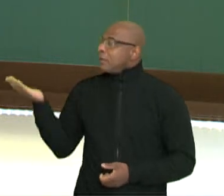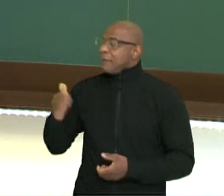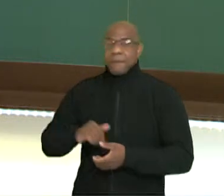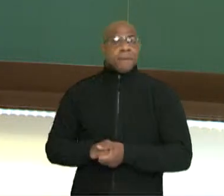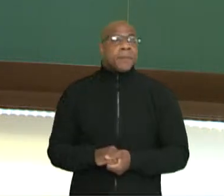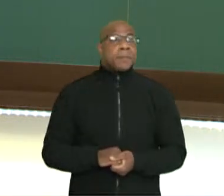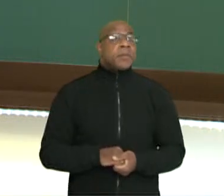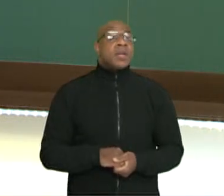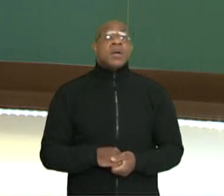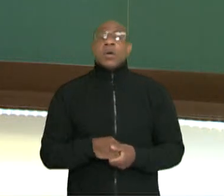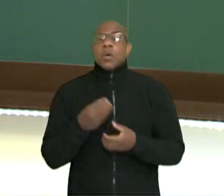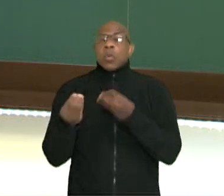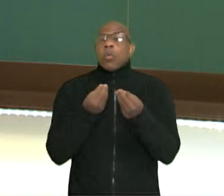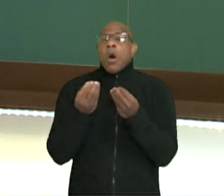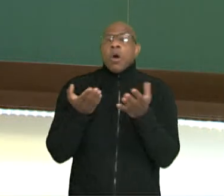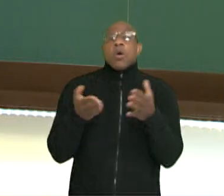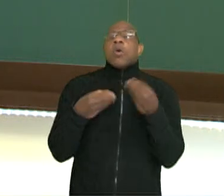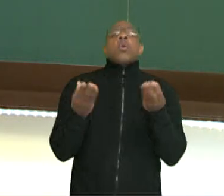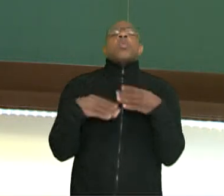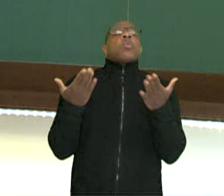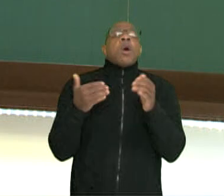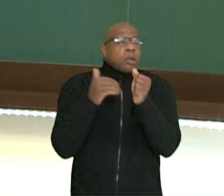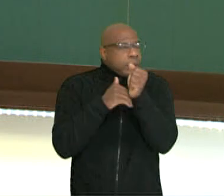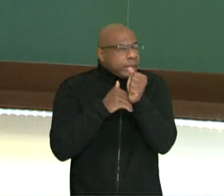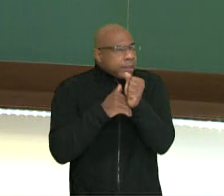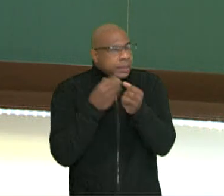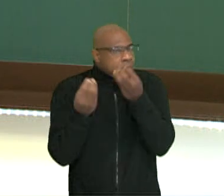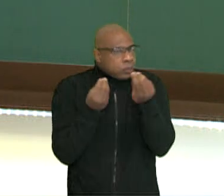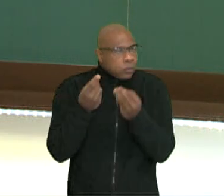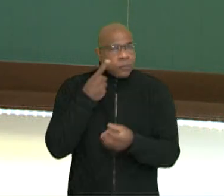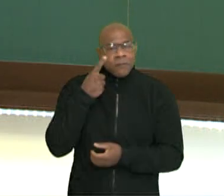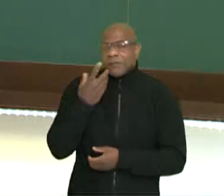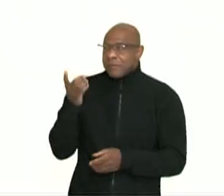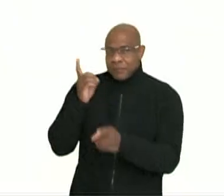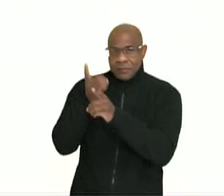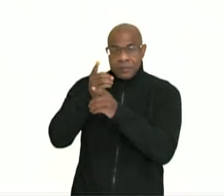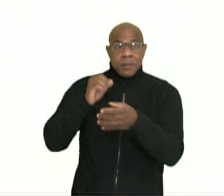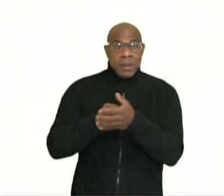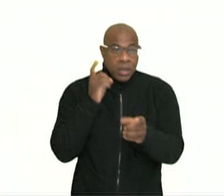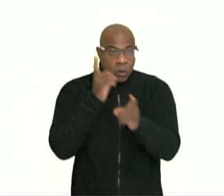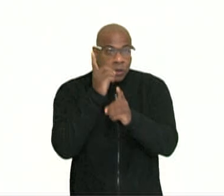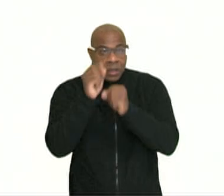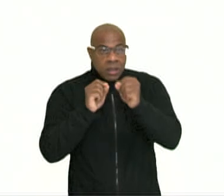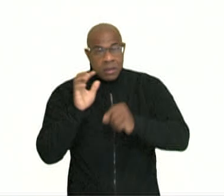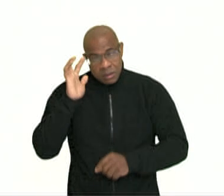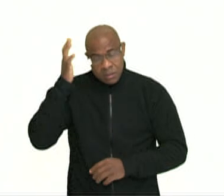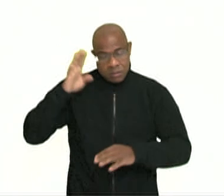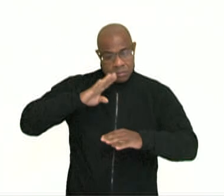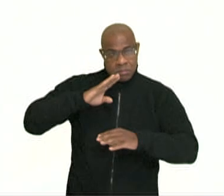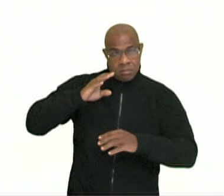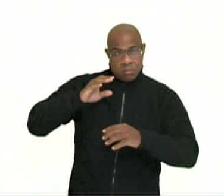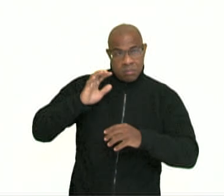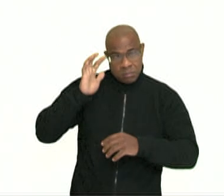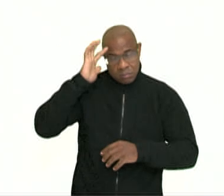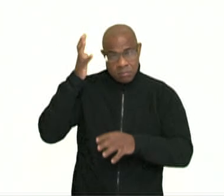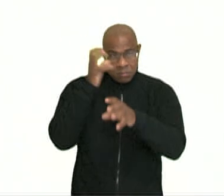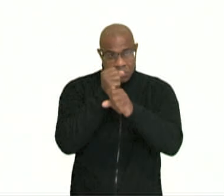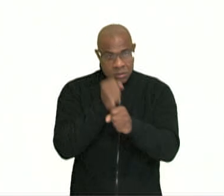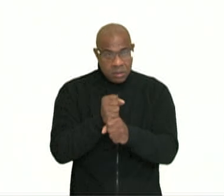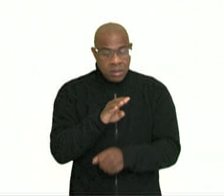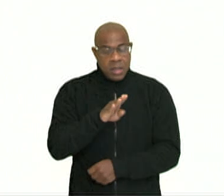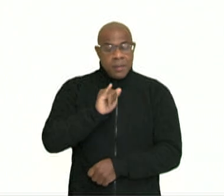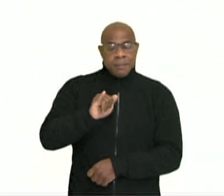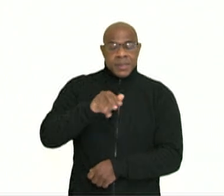o macete, a ferramenta matemática aqui, ó. Para encontrarmos a solução de uma equação biquadrada,